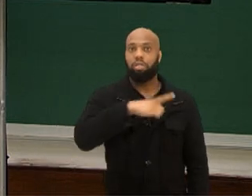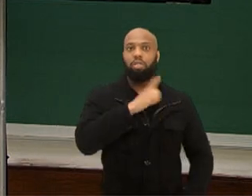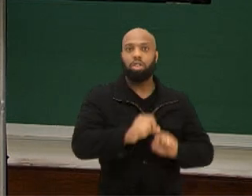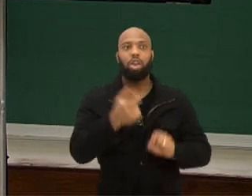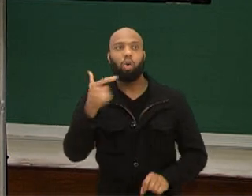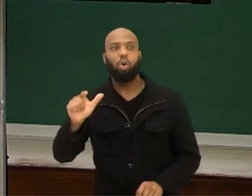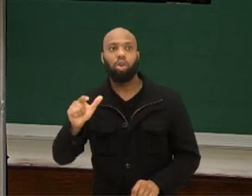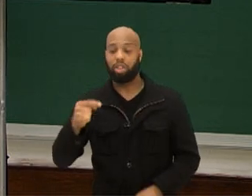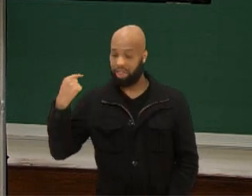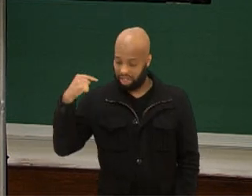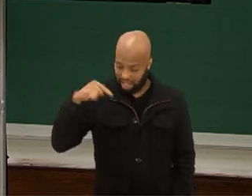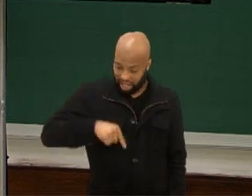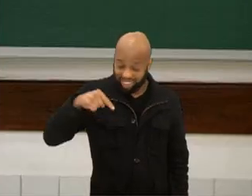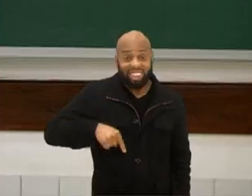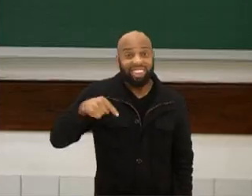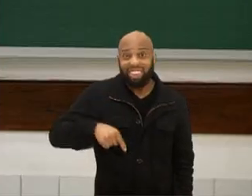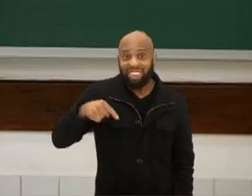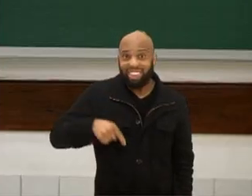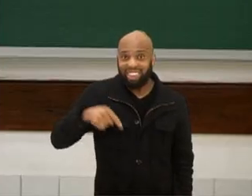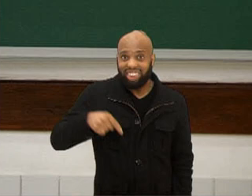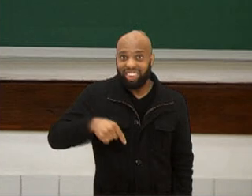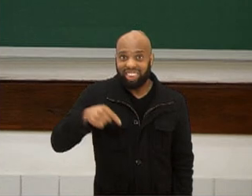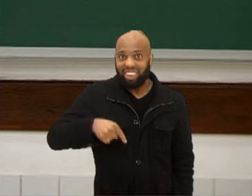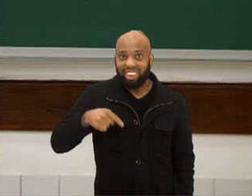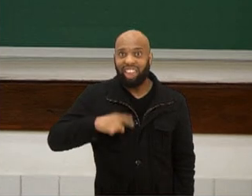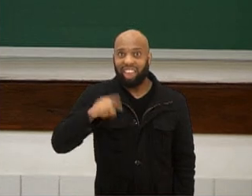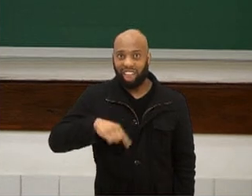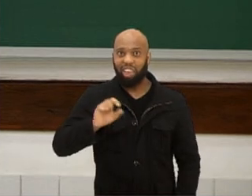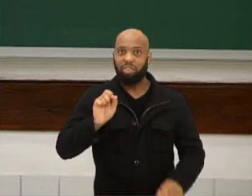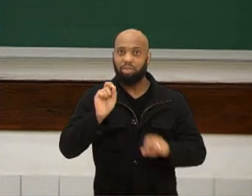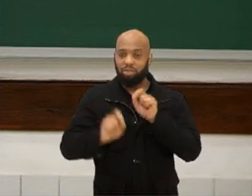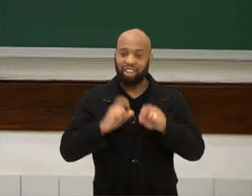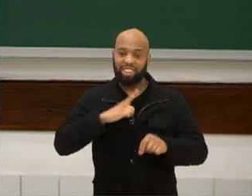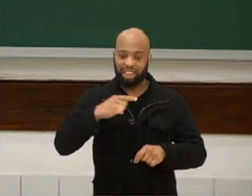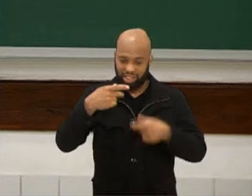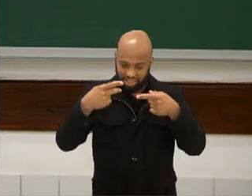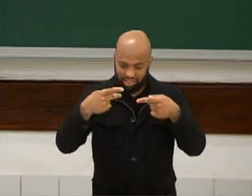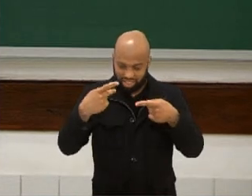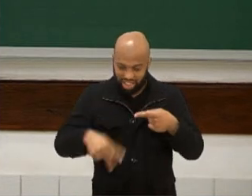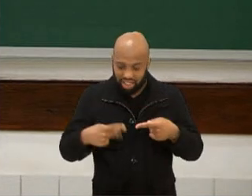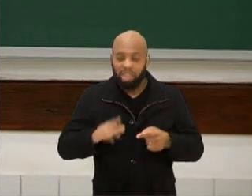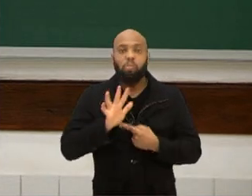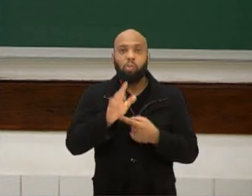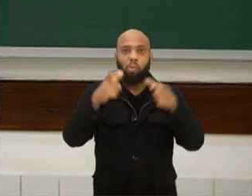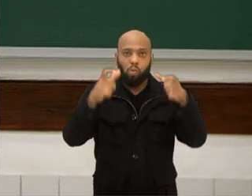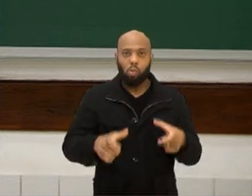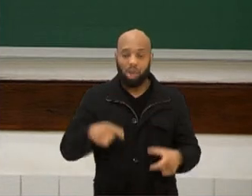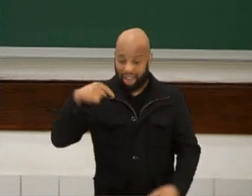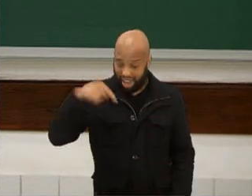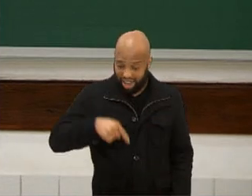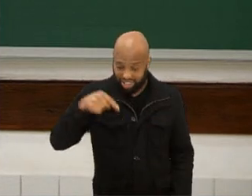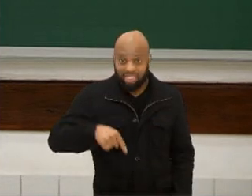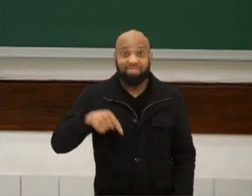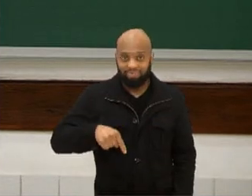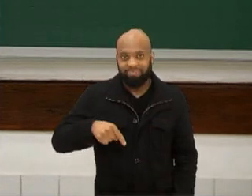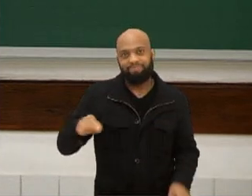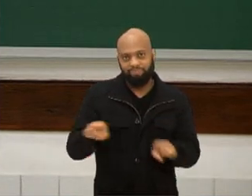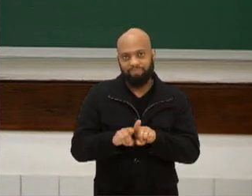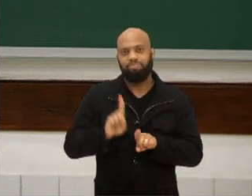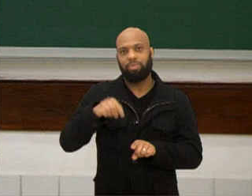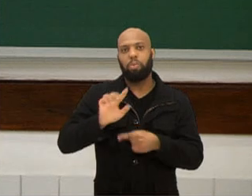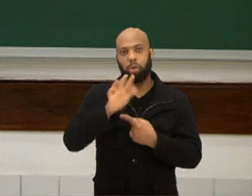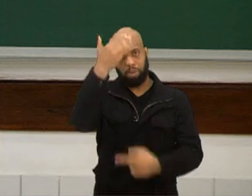tenho o aqui. Esse advérbio de local, ele está colocando ali no lugar. Que lugar que é? É o aqui, ok?